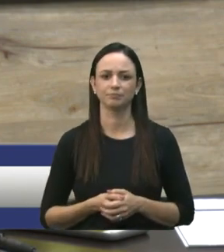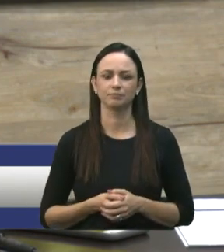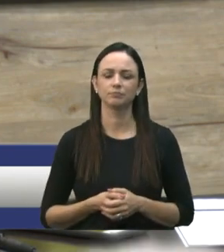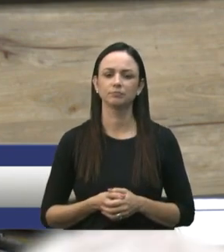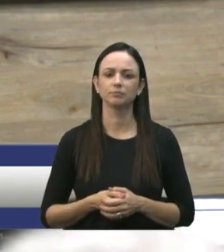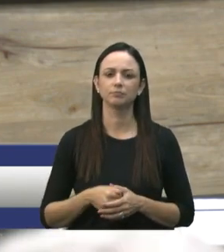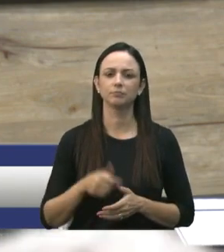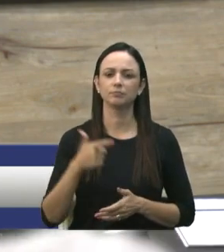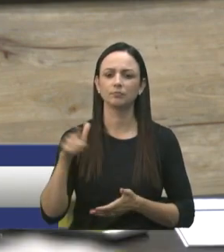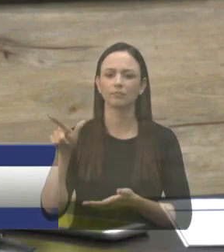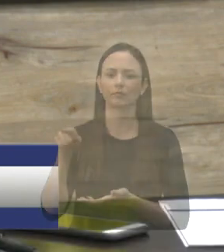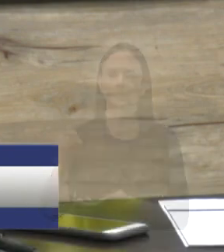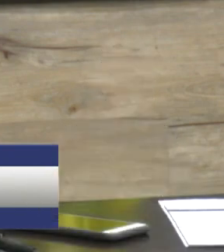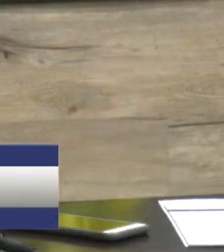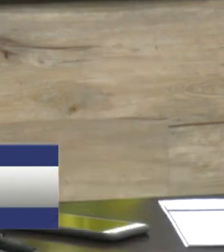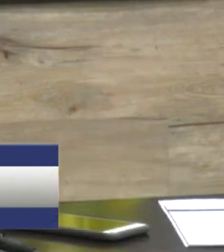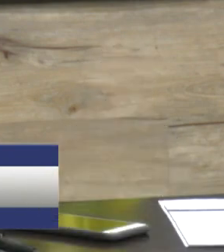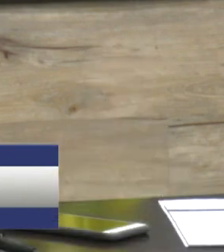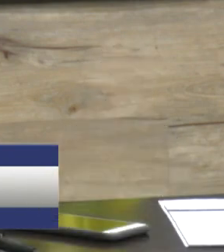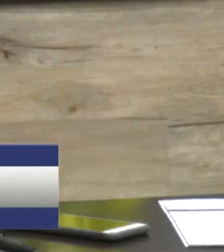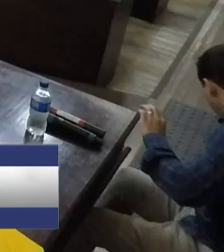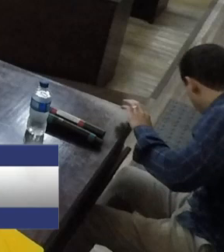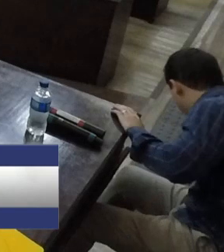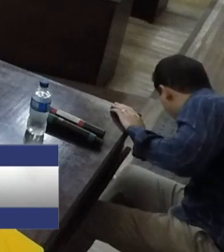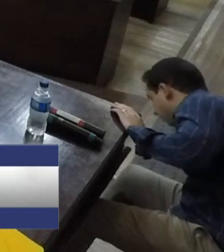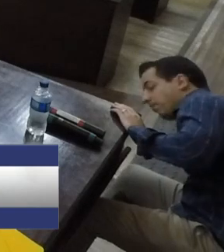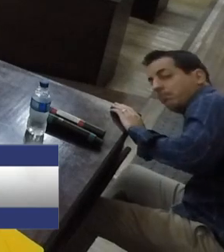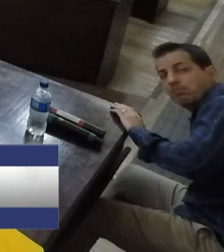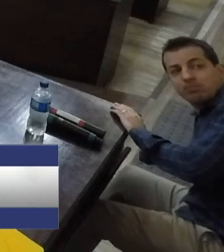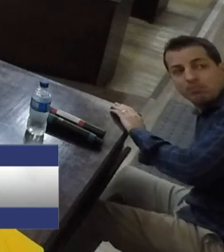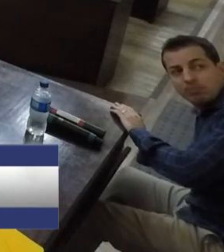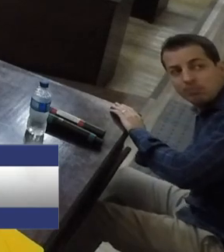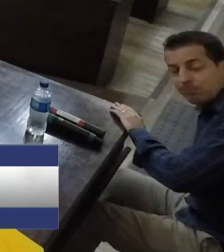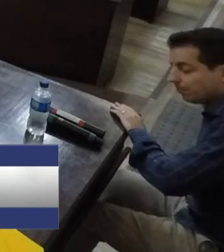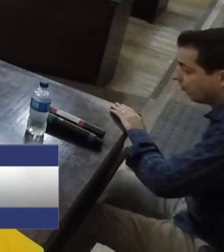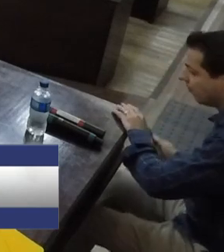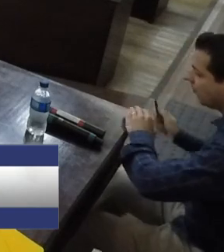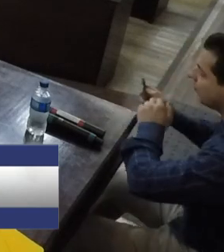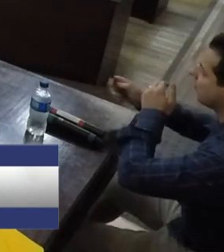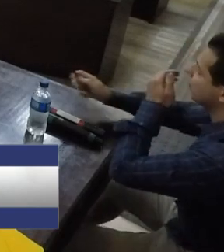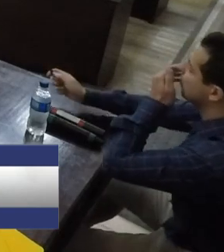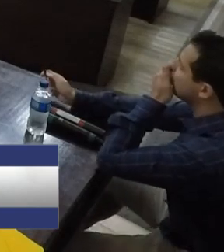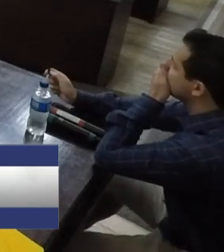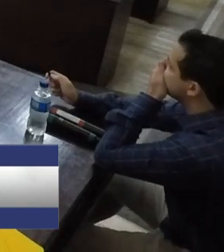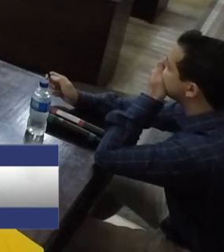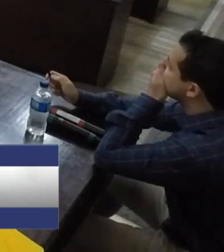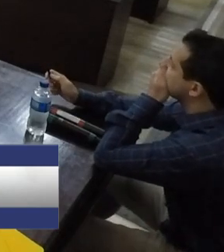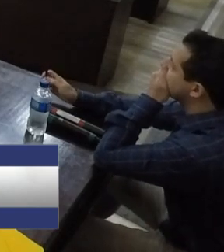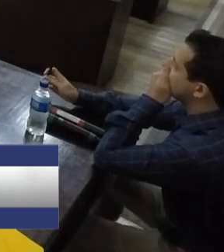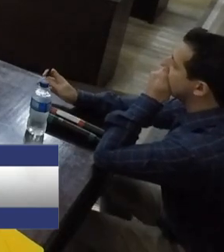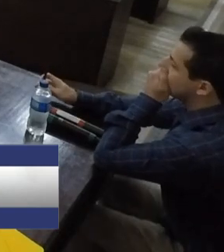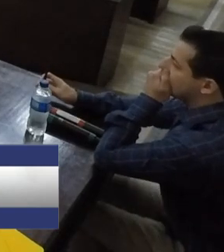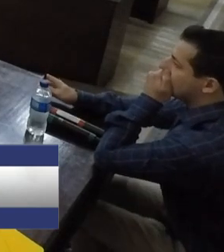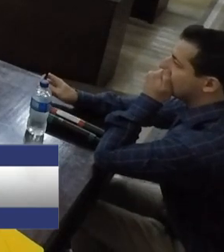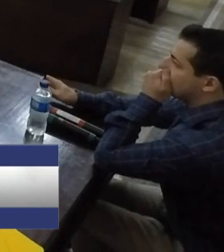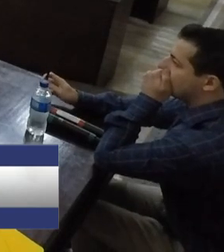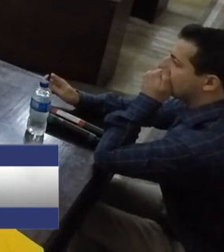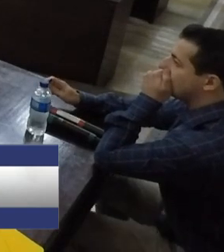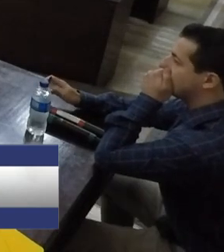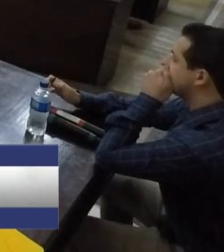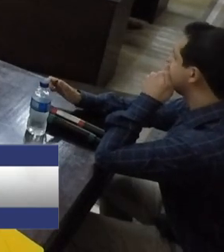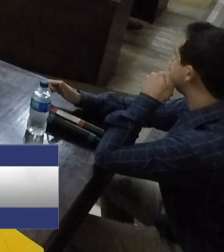Secretário, só uma licença aqui, para finalizar minhas perguntas. Eu leio novamente aqui o